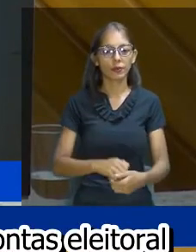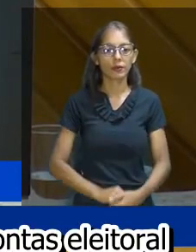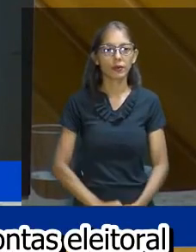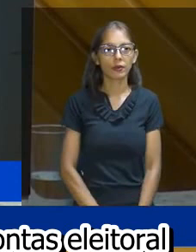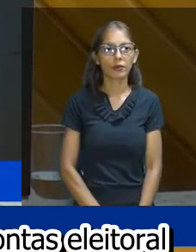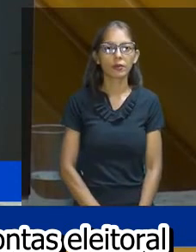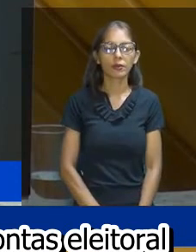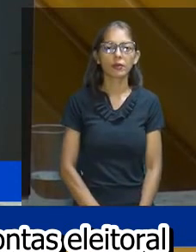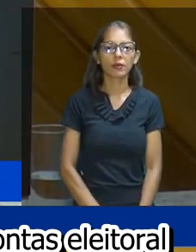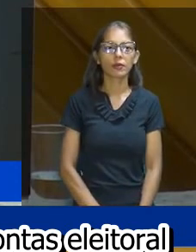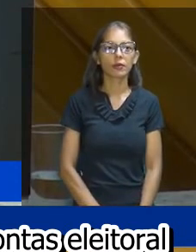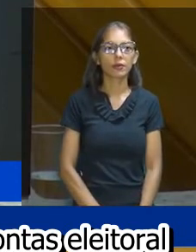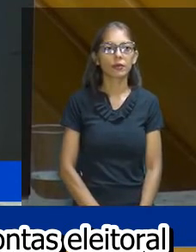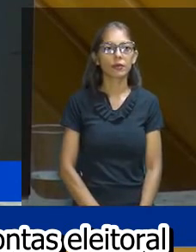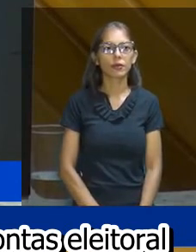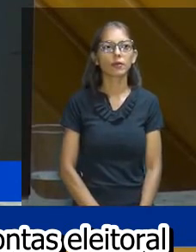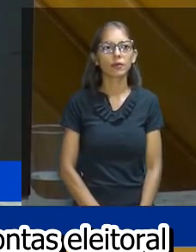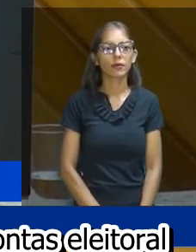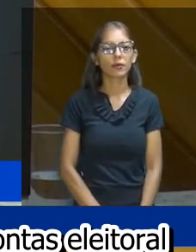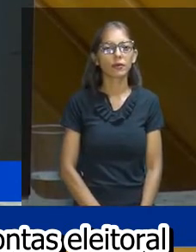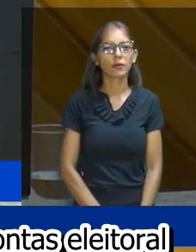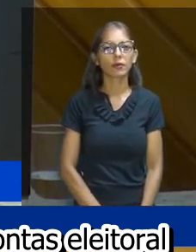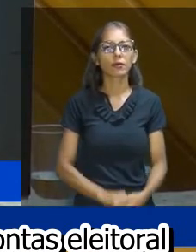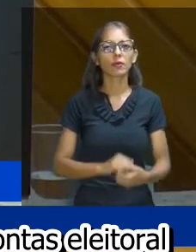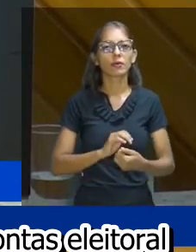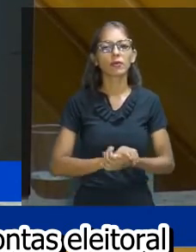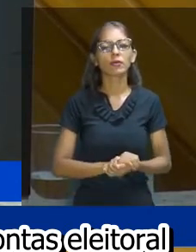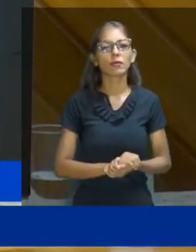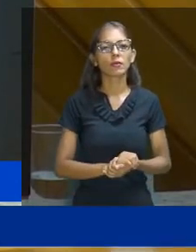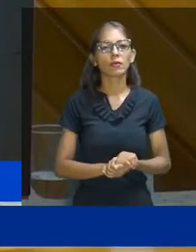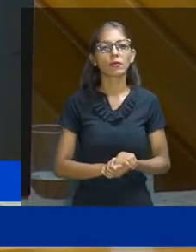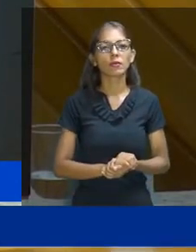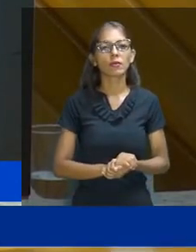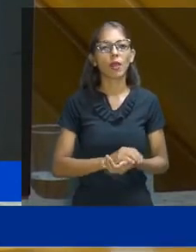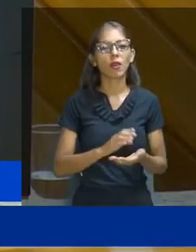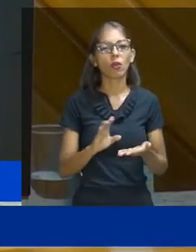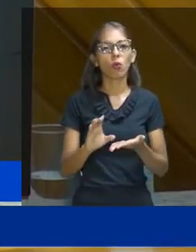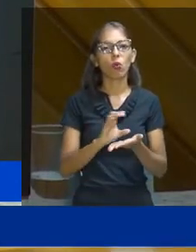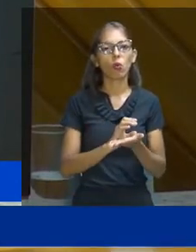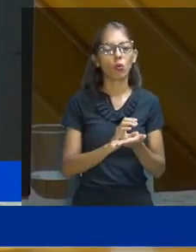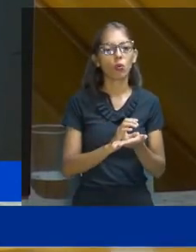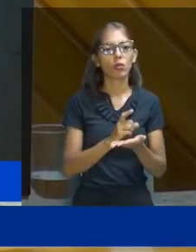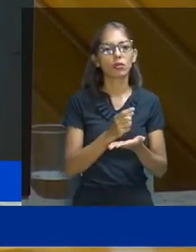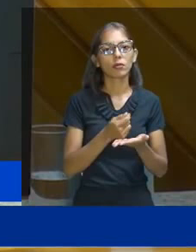Trata-se de embargos de declaração na prestação de contas eleitoral